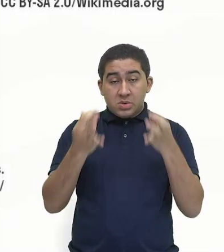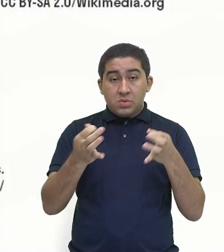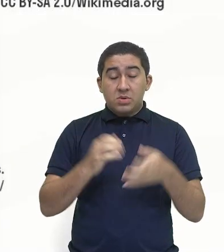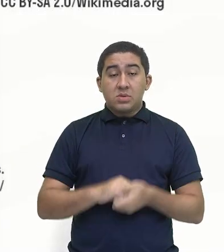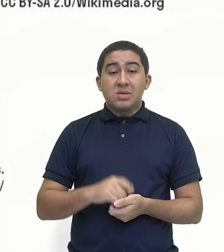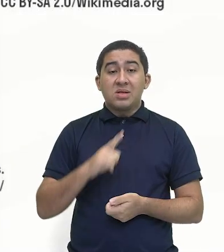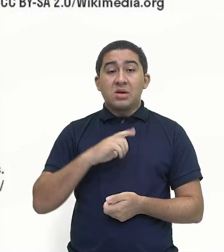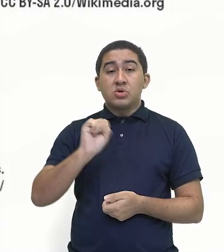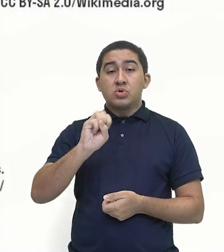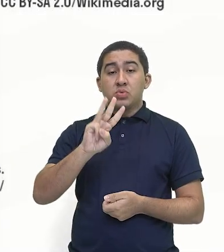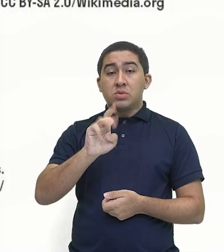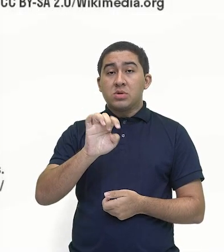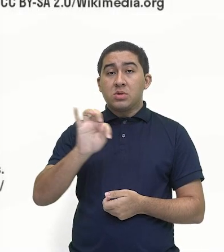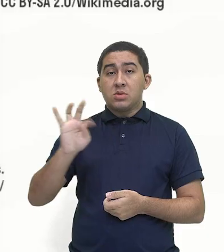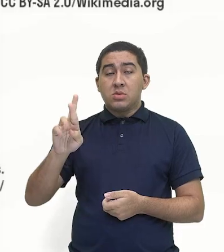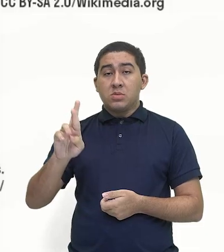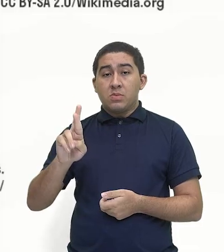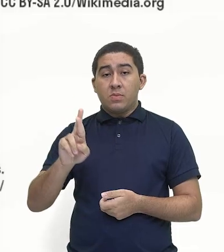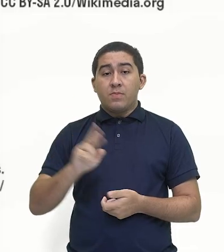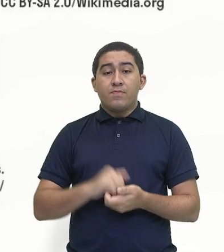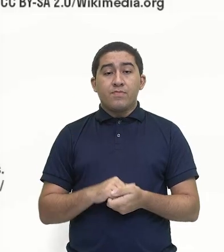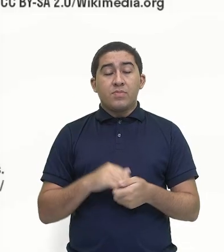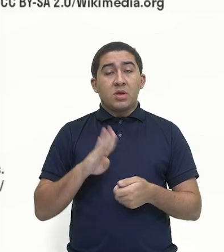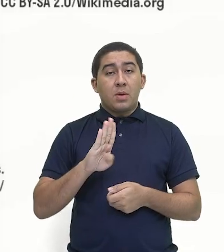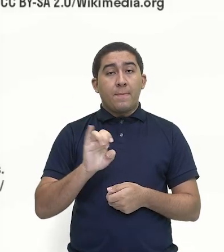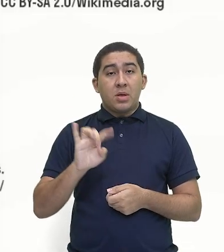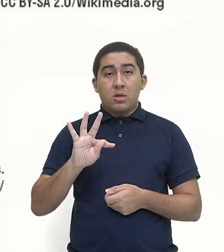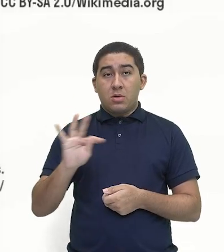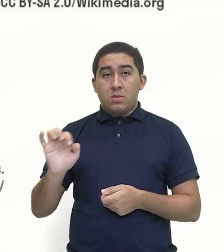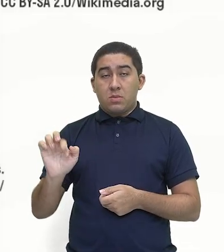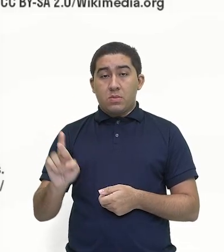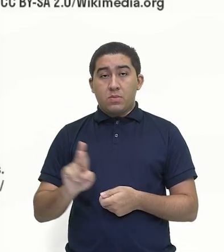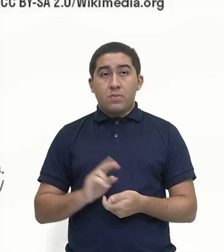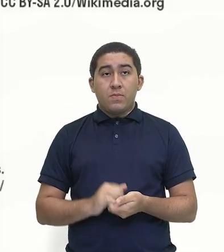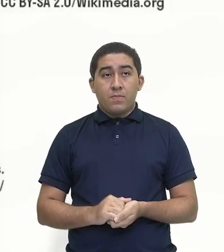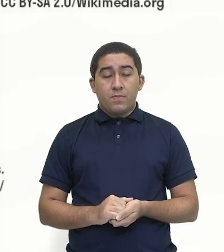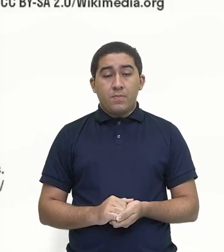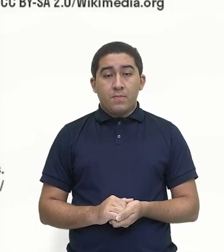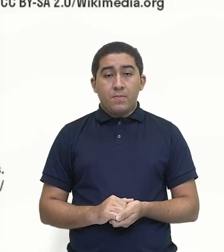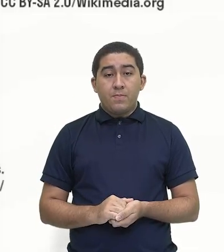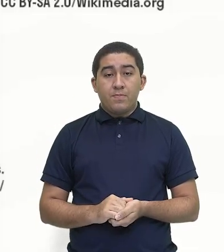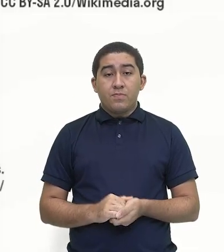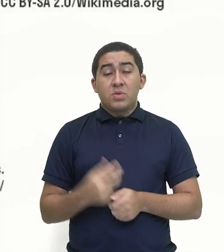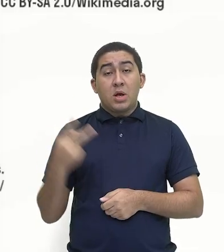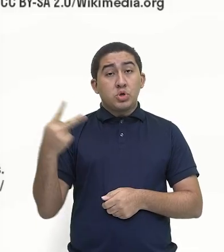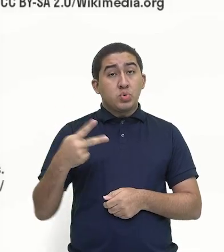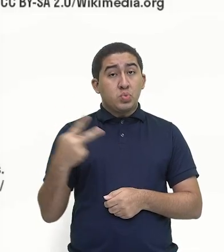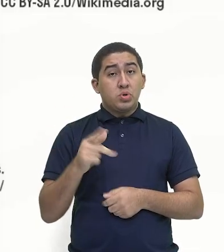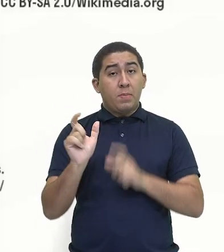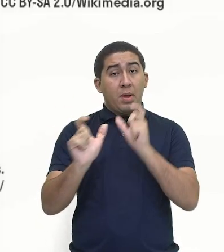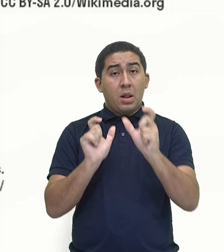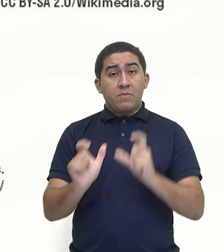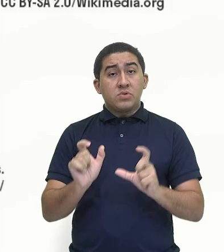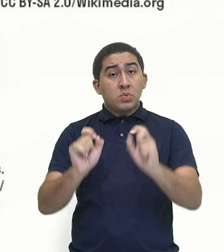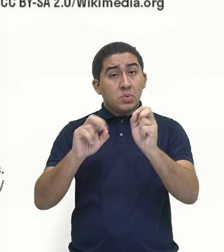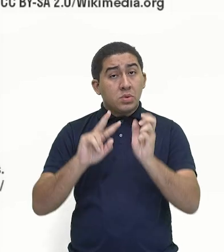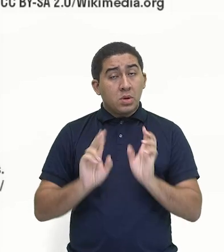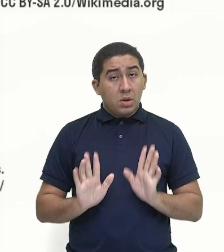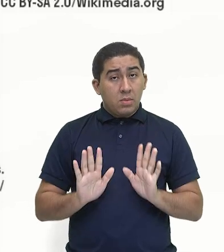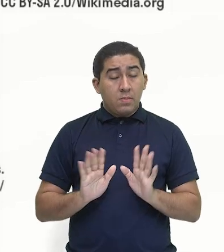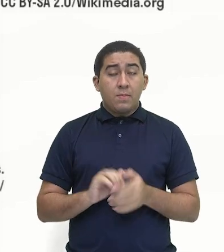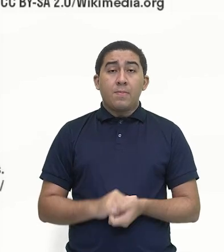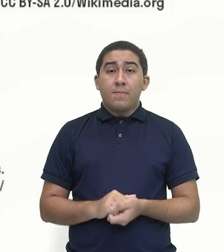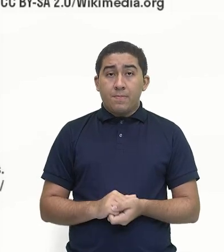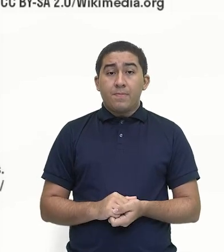temos aqui a palavra sweeter e a palavra better. Essas duas palavras aí,